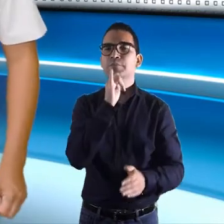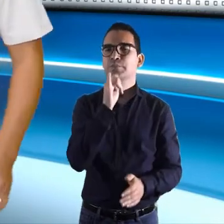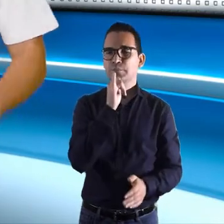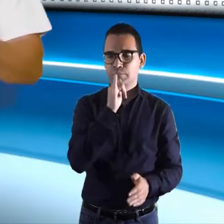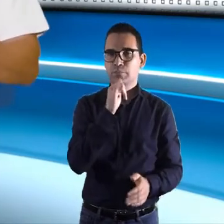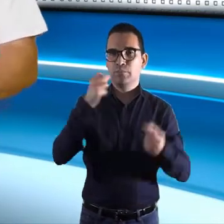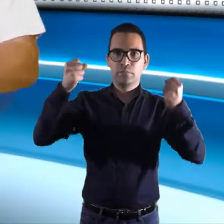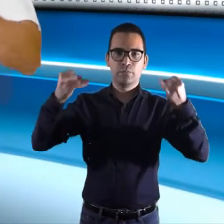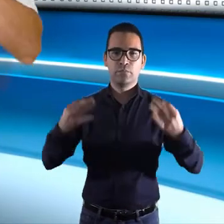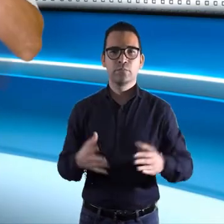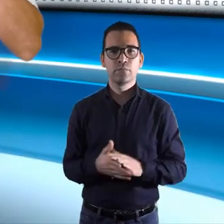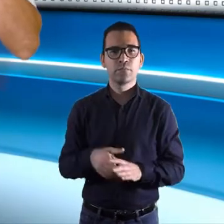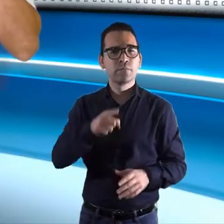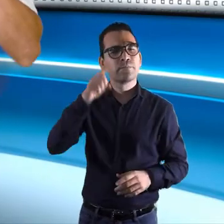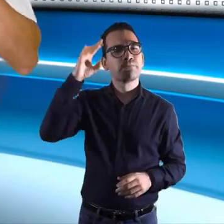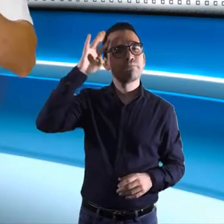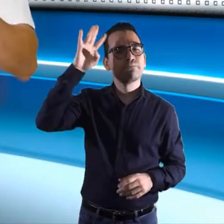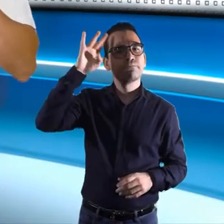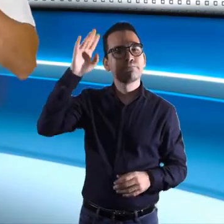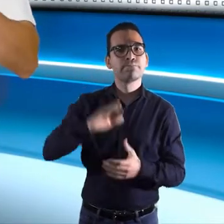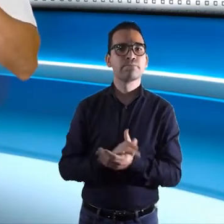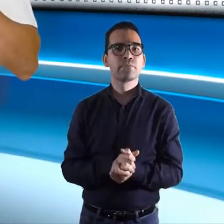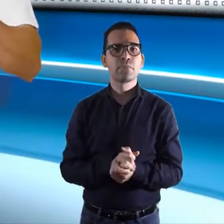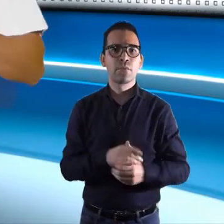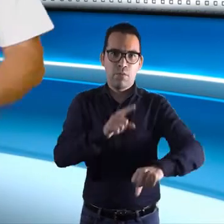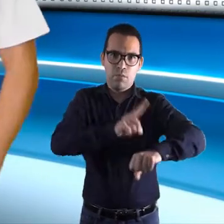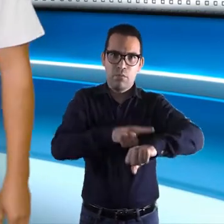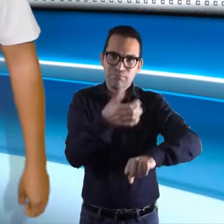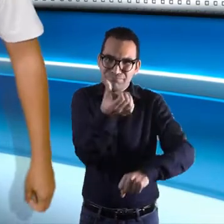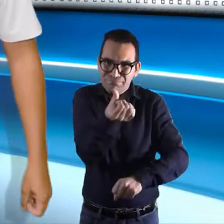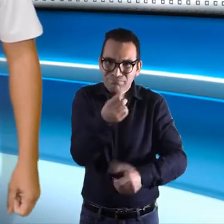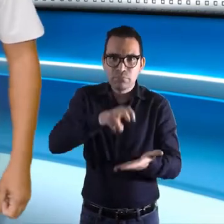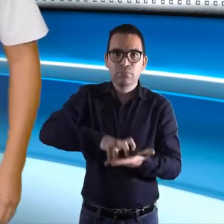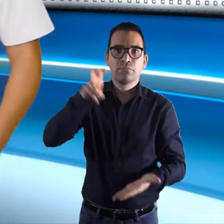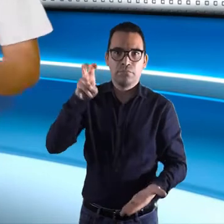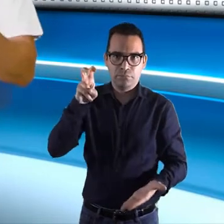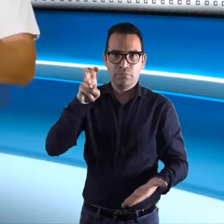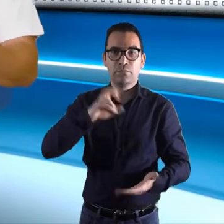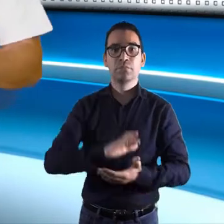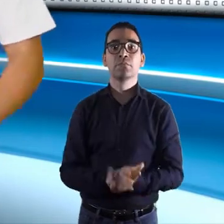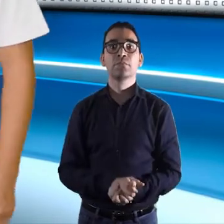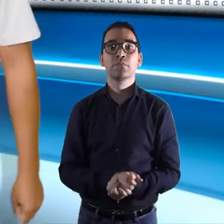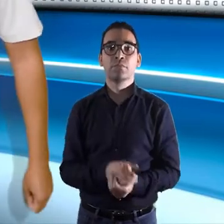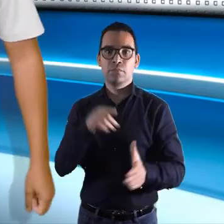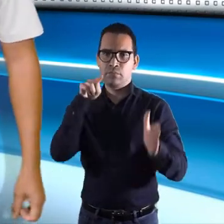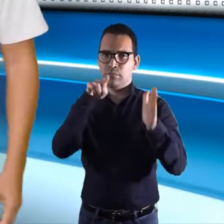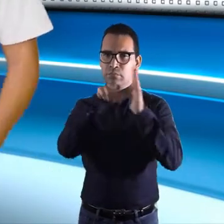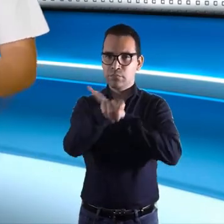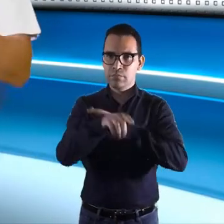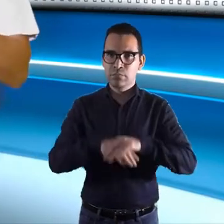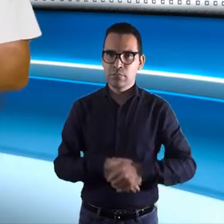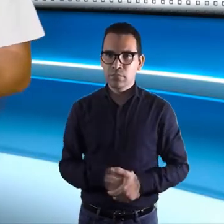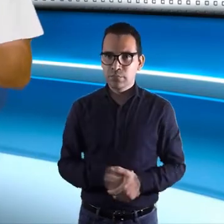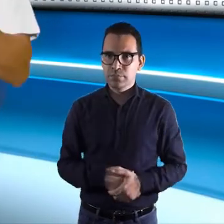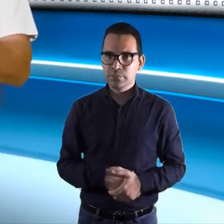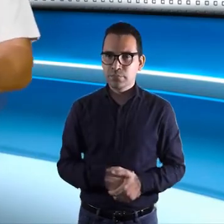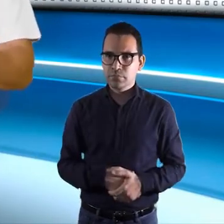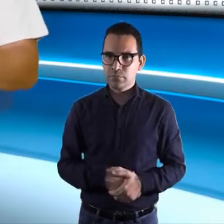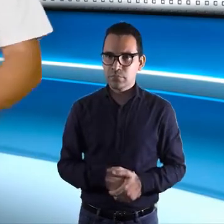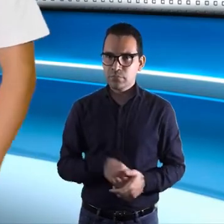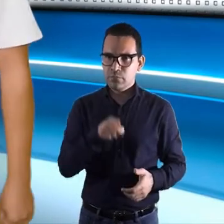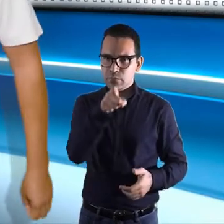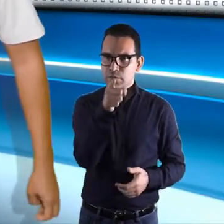você. Imagina que é às 6 horas da manhã e eu lhe pergunto: você